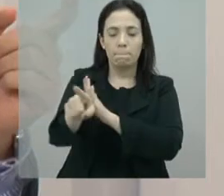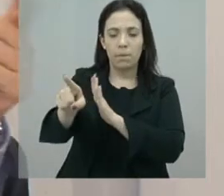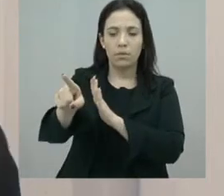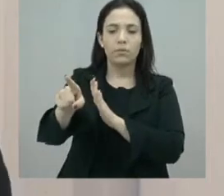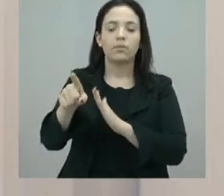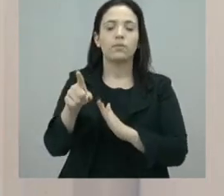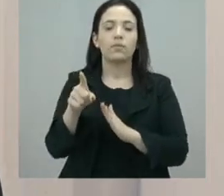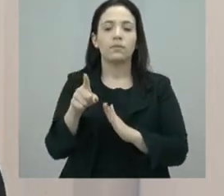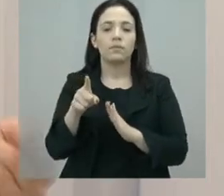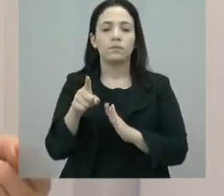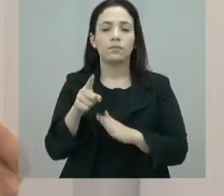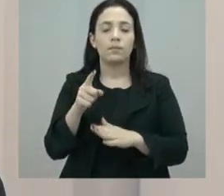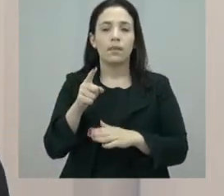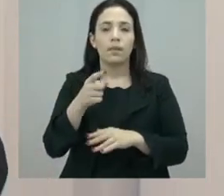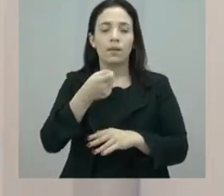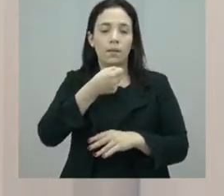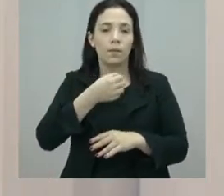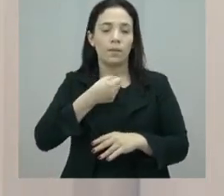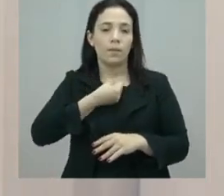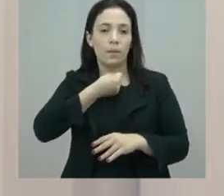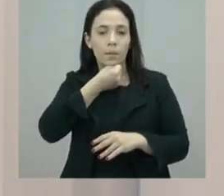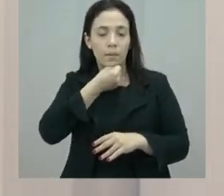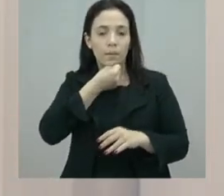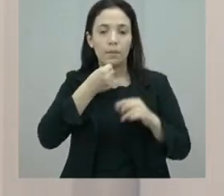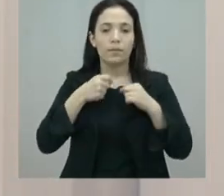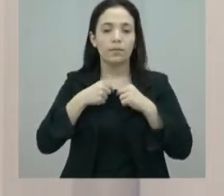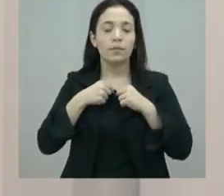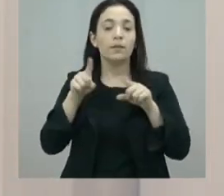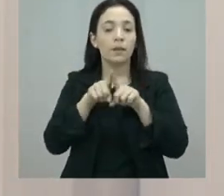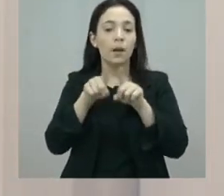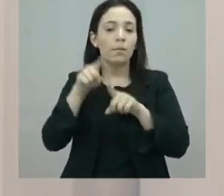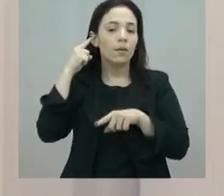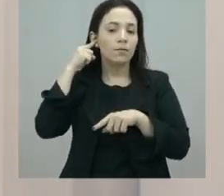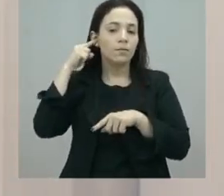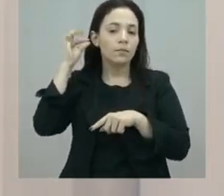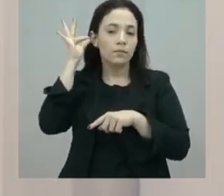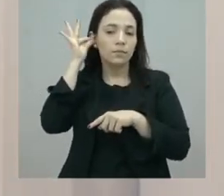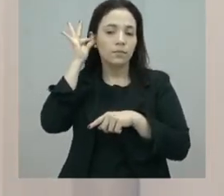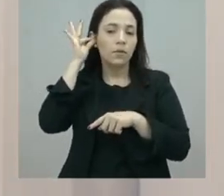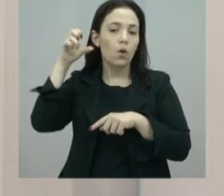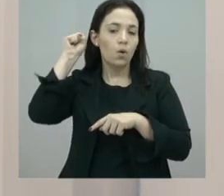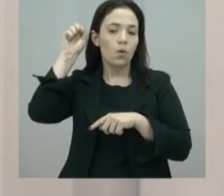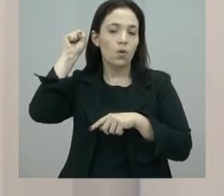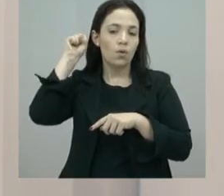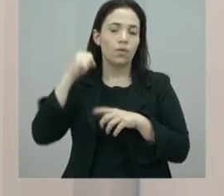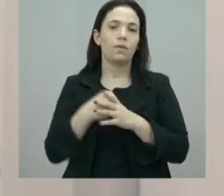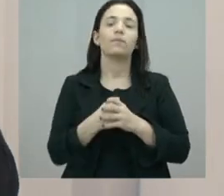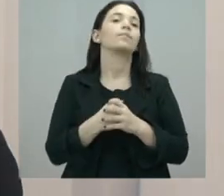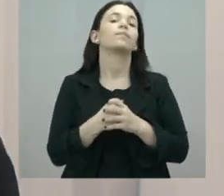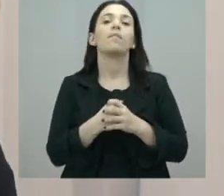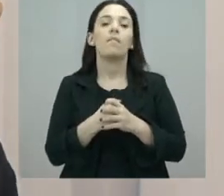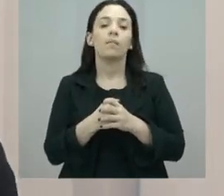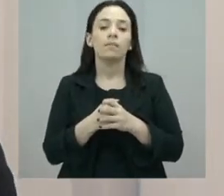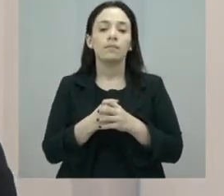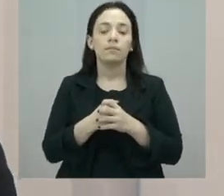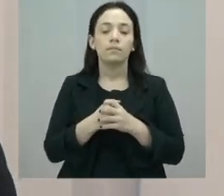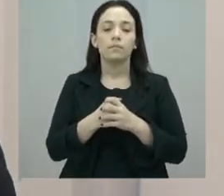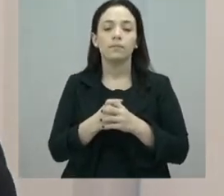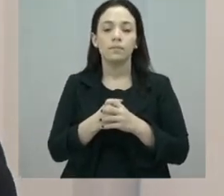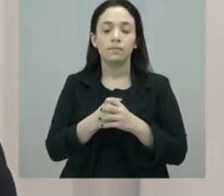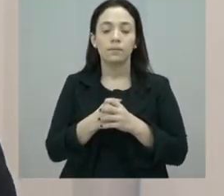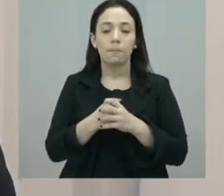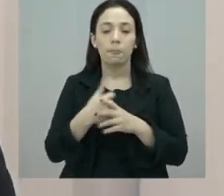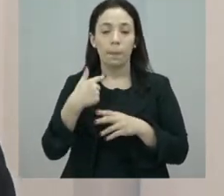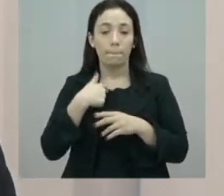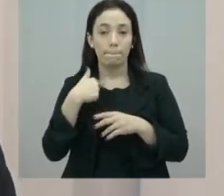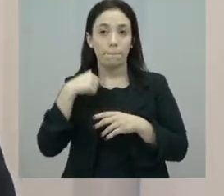um sistema de microfone e de ponto eletrônico que fica no ouvido do entrevistador. E o entrevistador